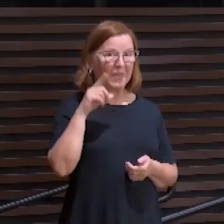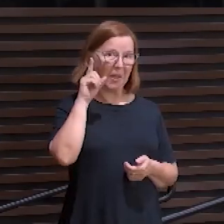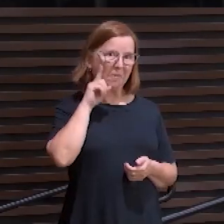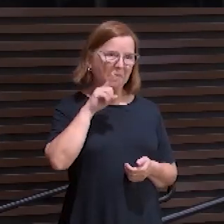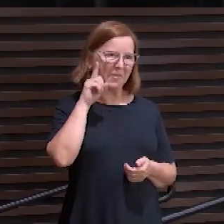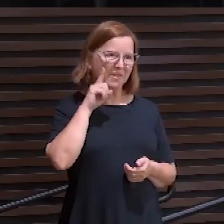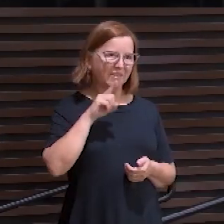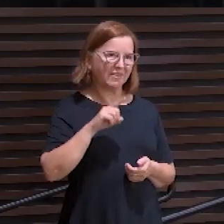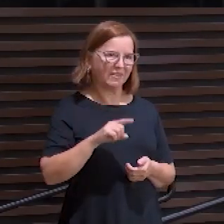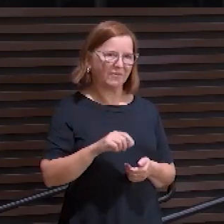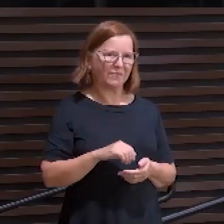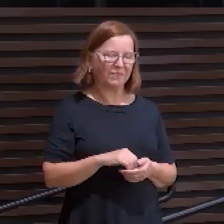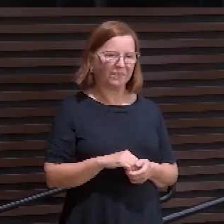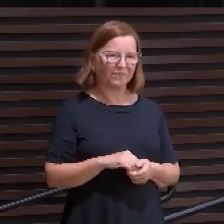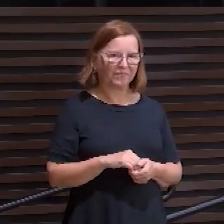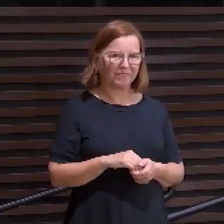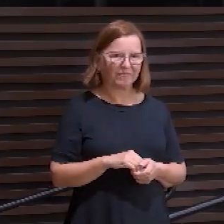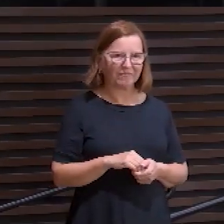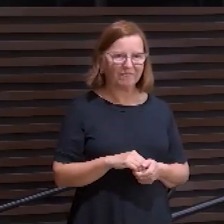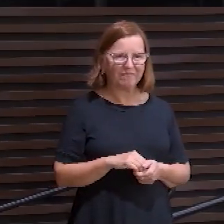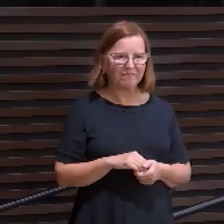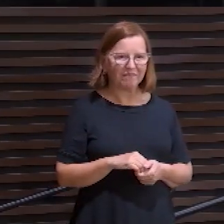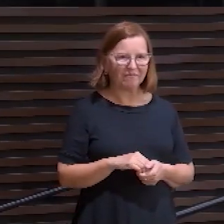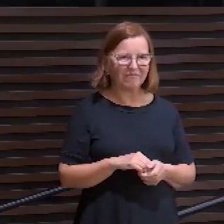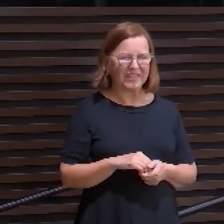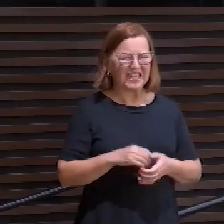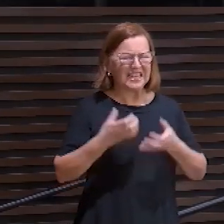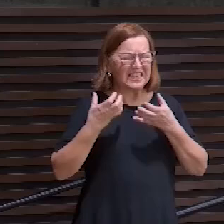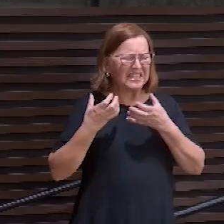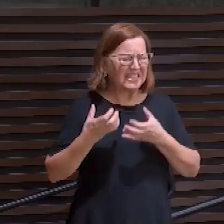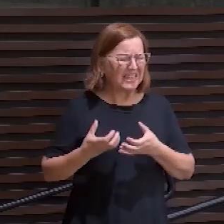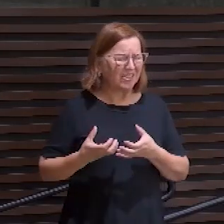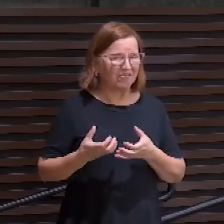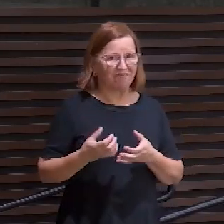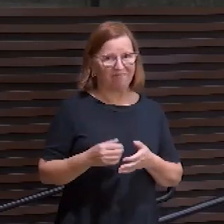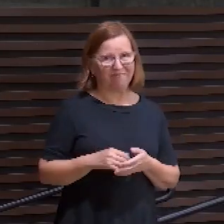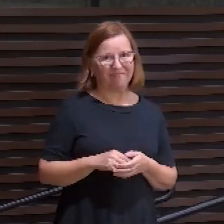americano que estava cansado.